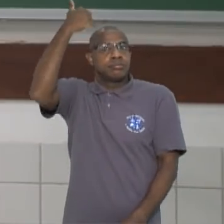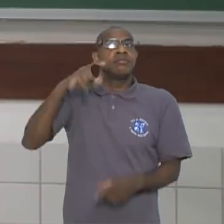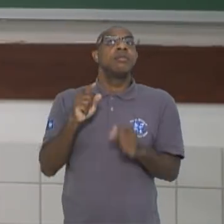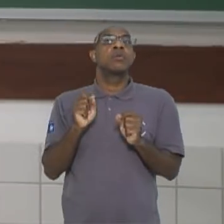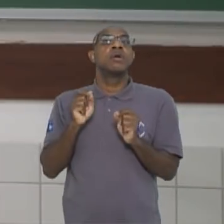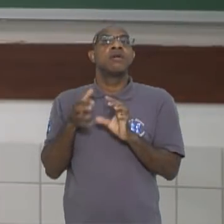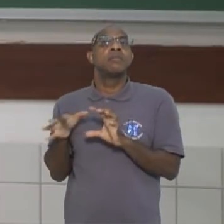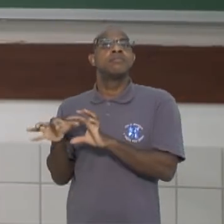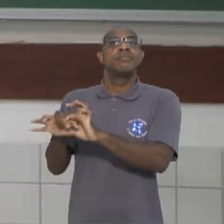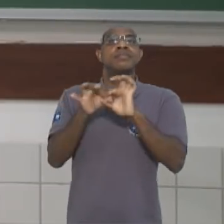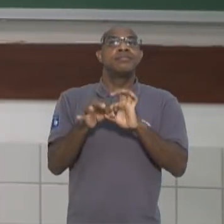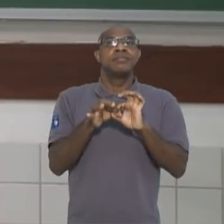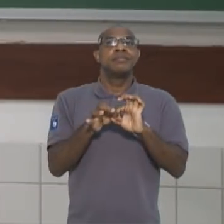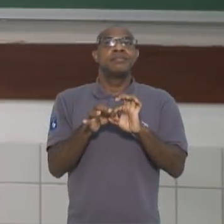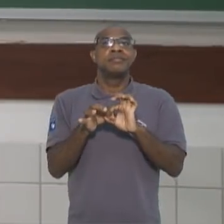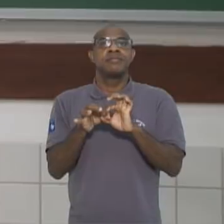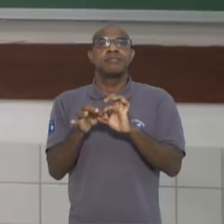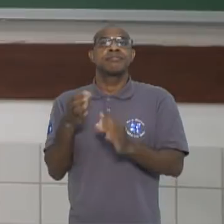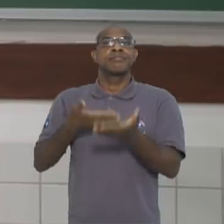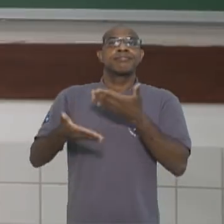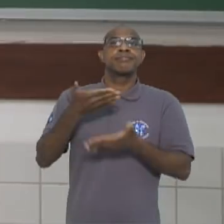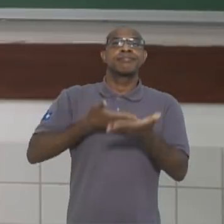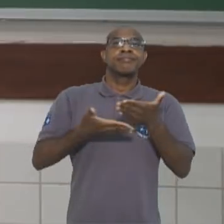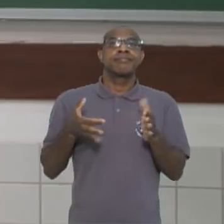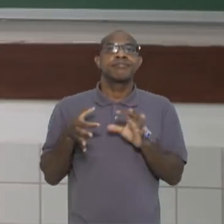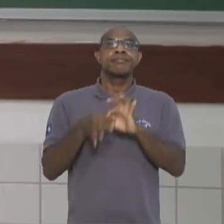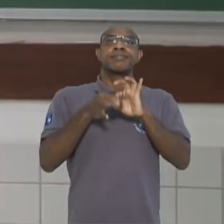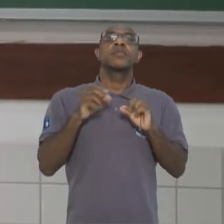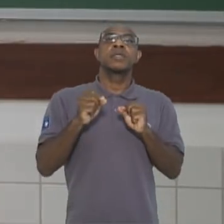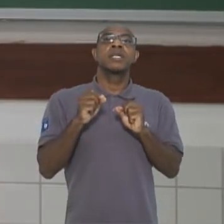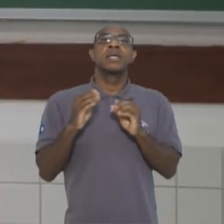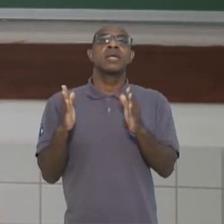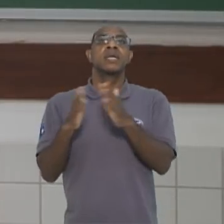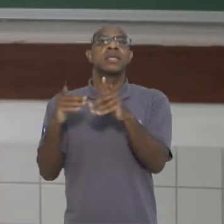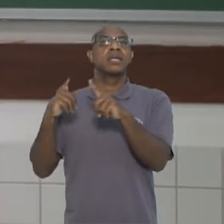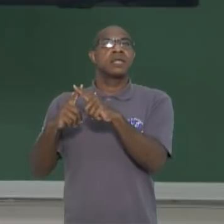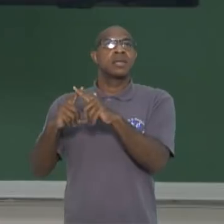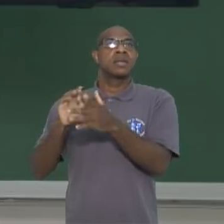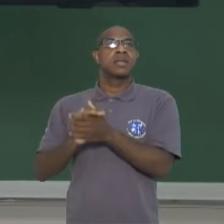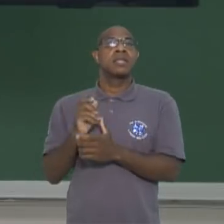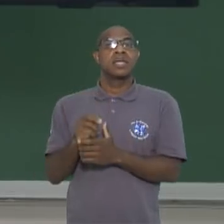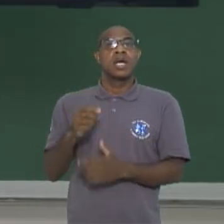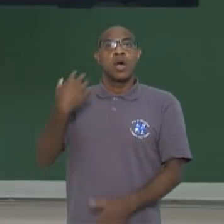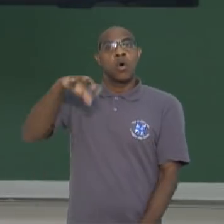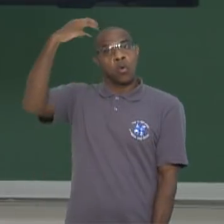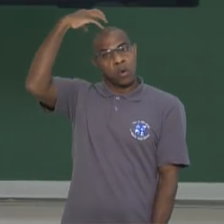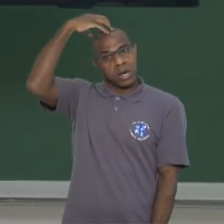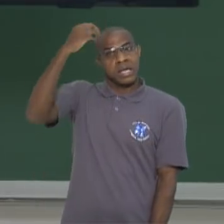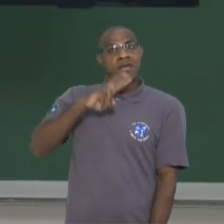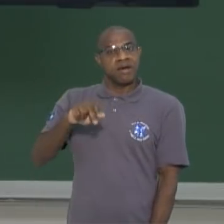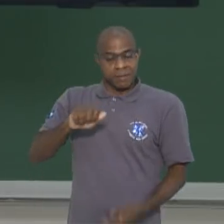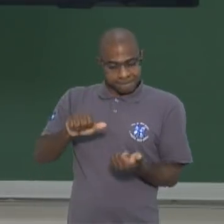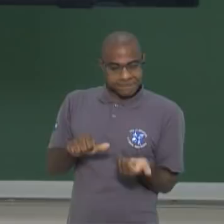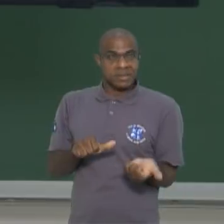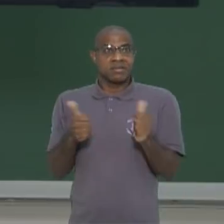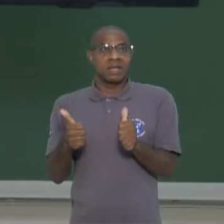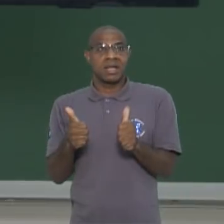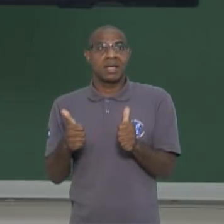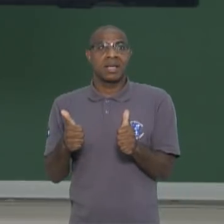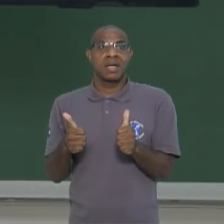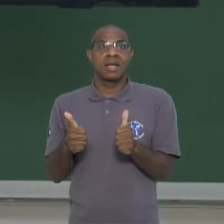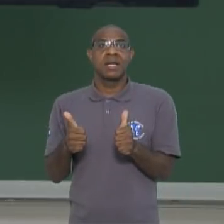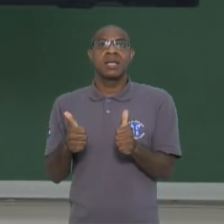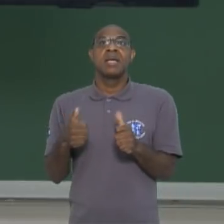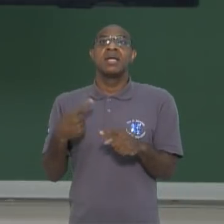de fidelidade com a igreja. Porque a partir do momento que um rei é batizado por um membro da igreja, ele se